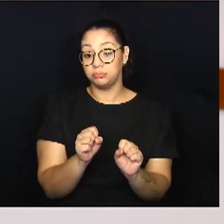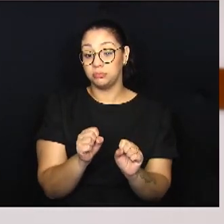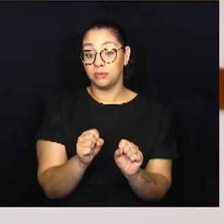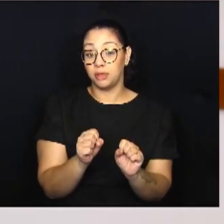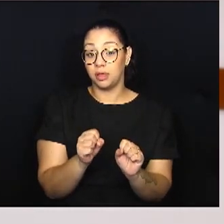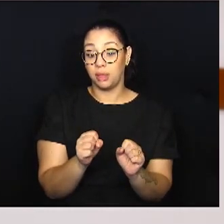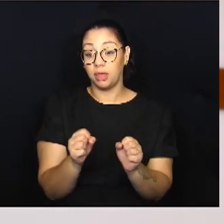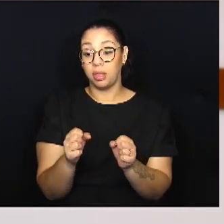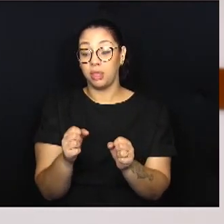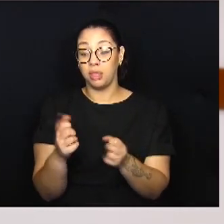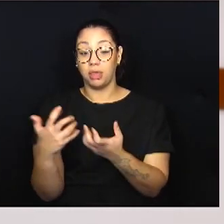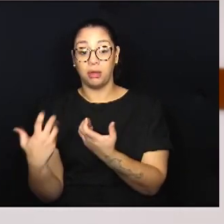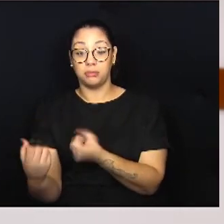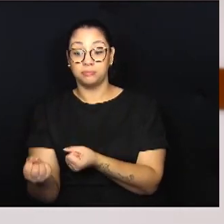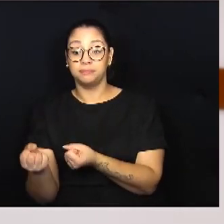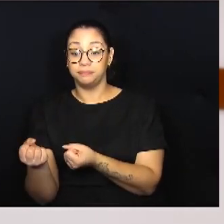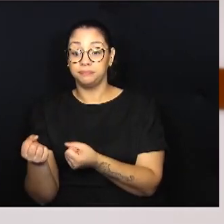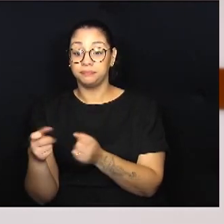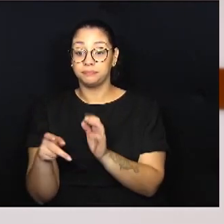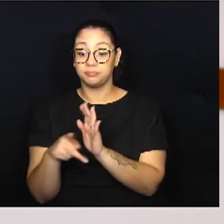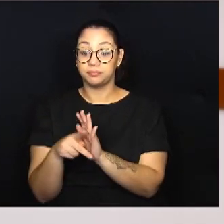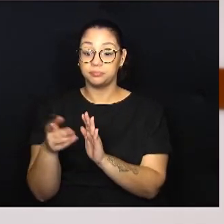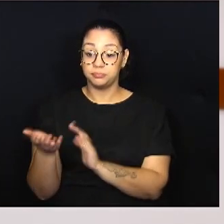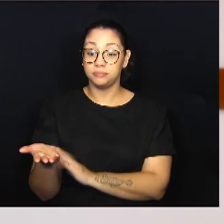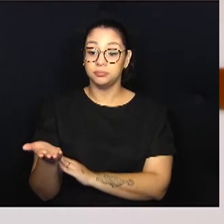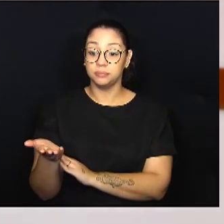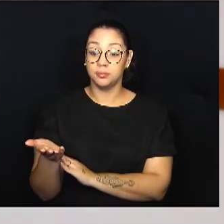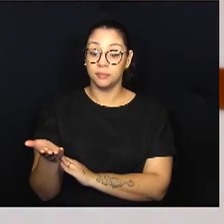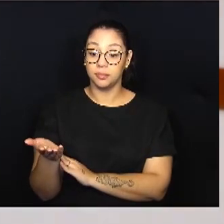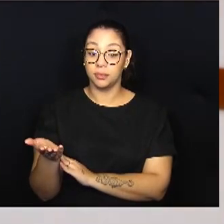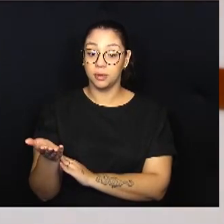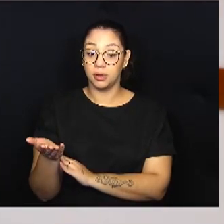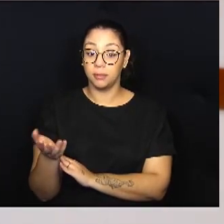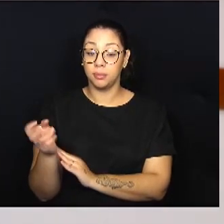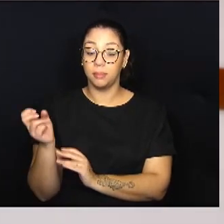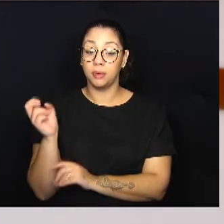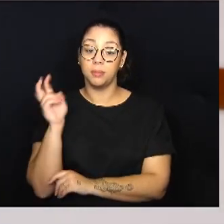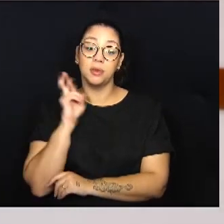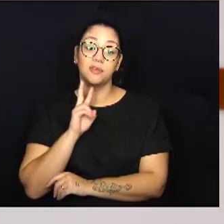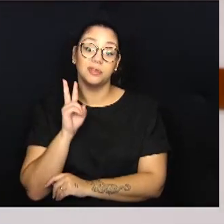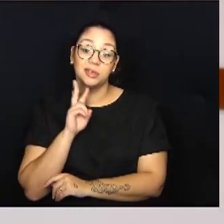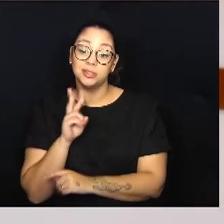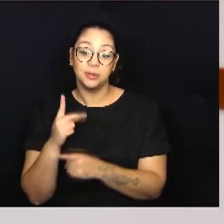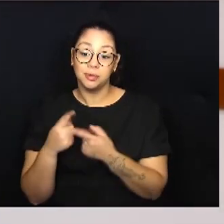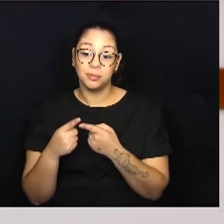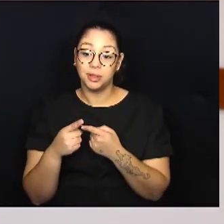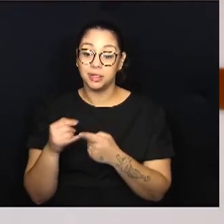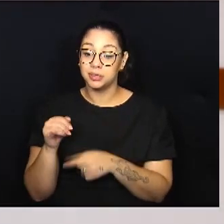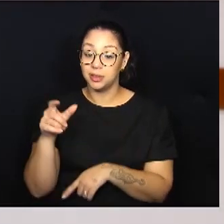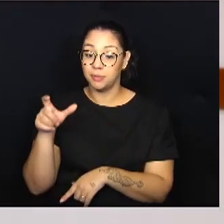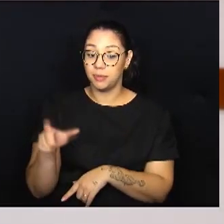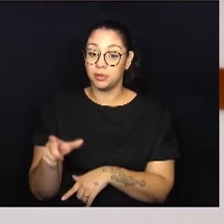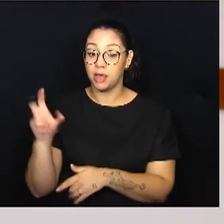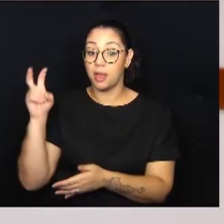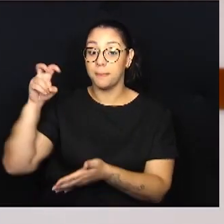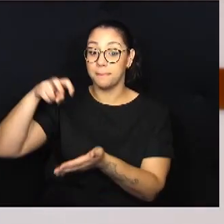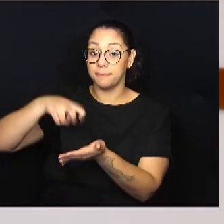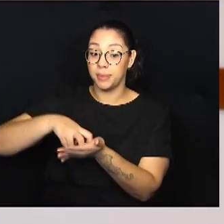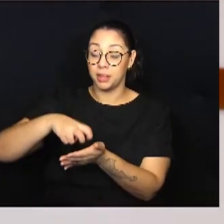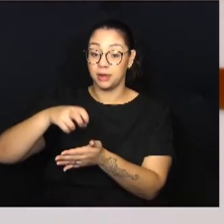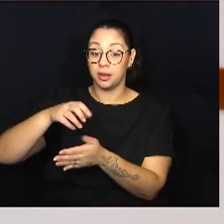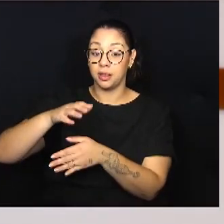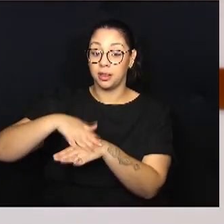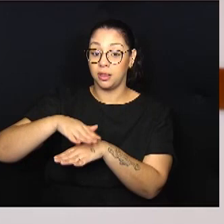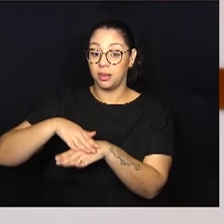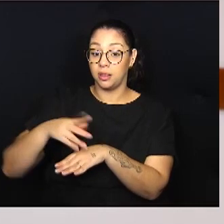satisfatória à própria vítima, porque se de repente aquela pena for aplicada